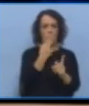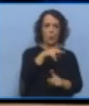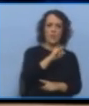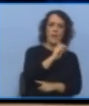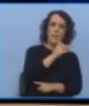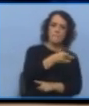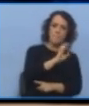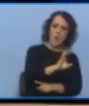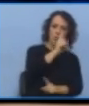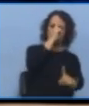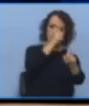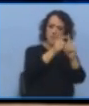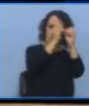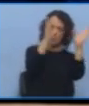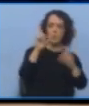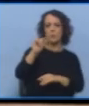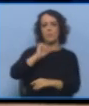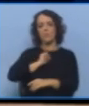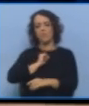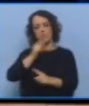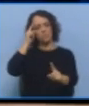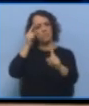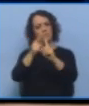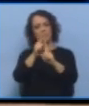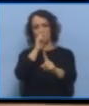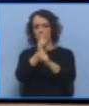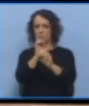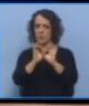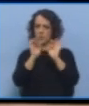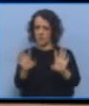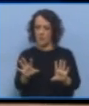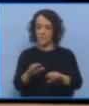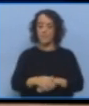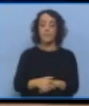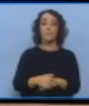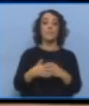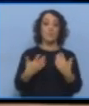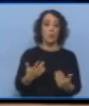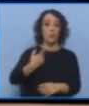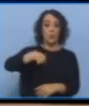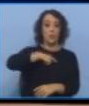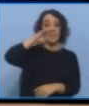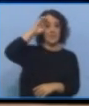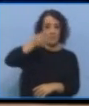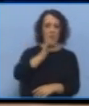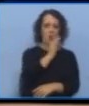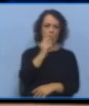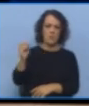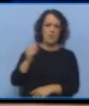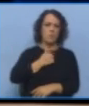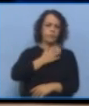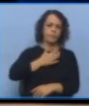o que é a sua missão, e a missão da ACES. E nós com isto queremos, porque sabemos que dentro dos 400 empresários e